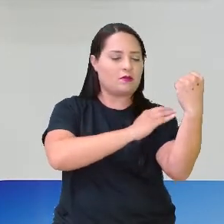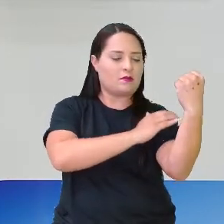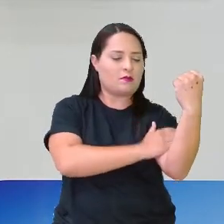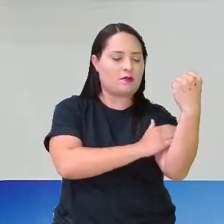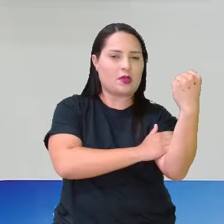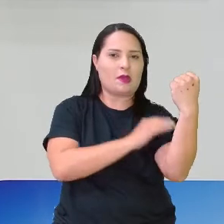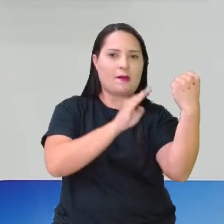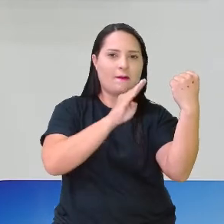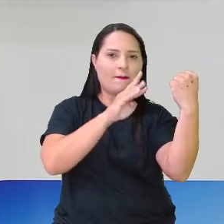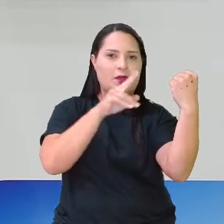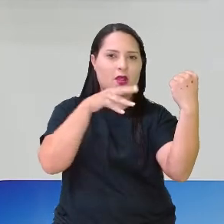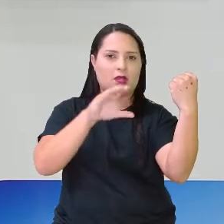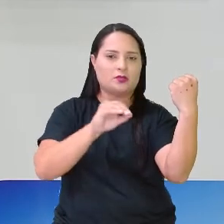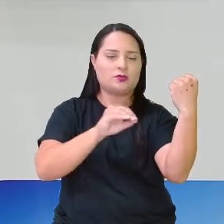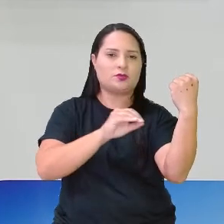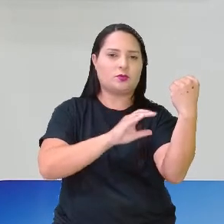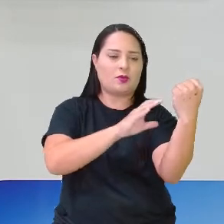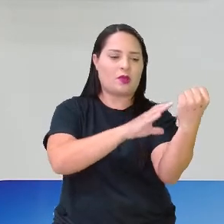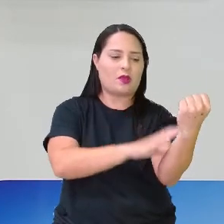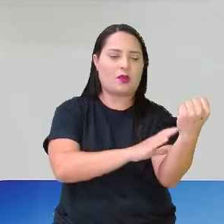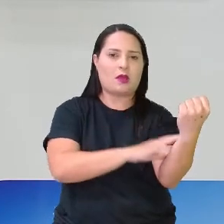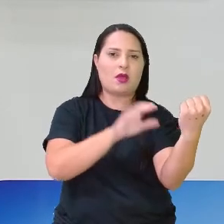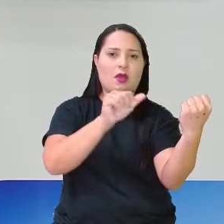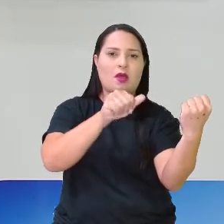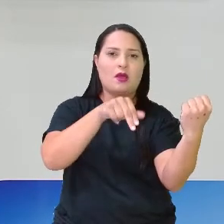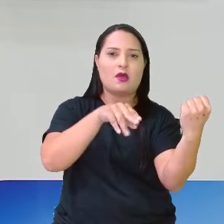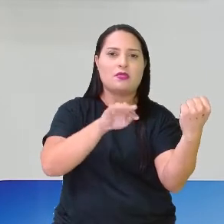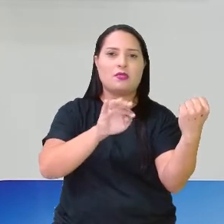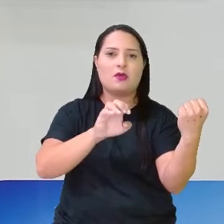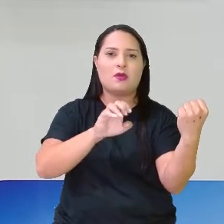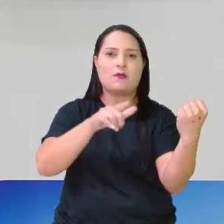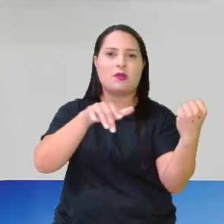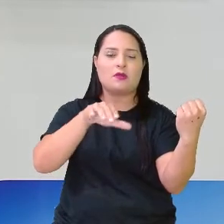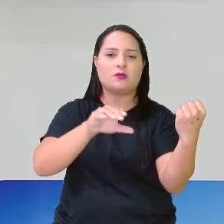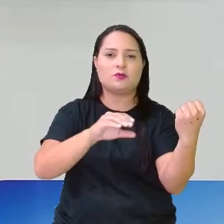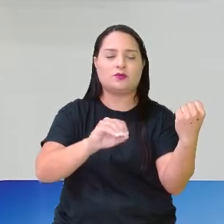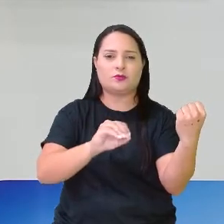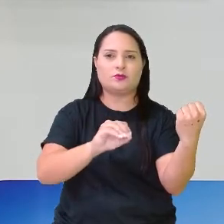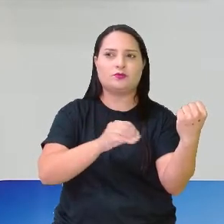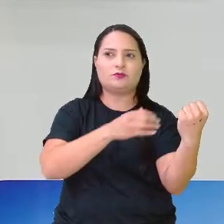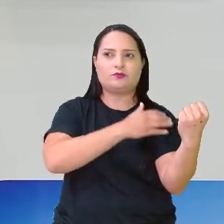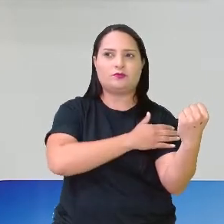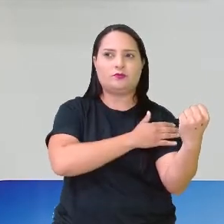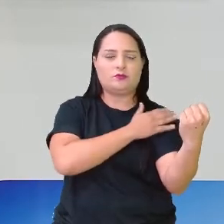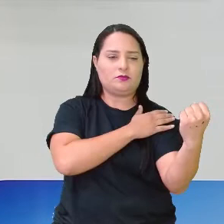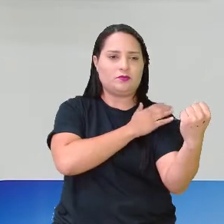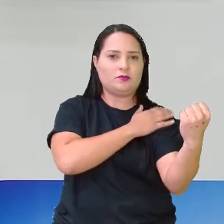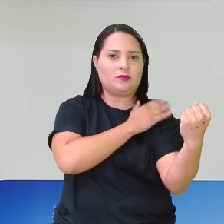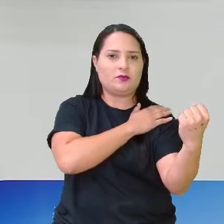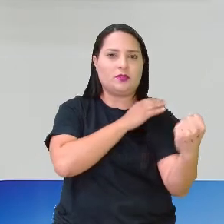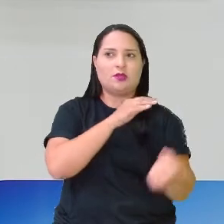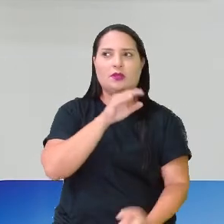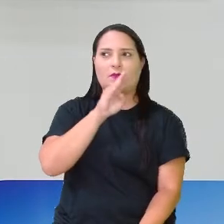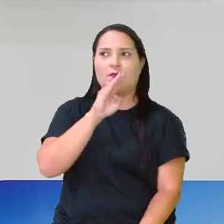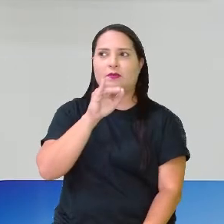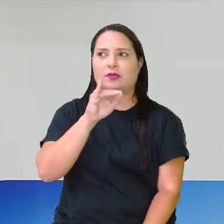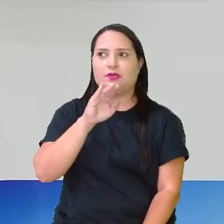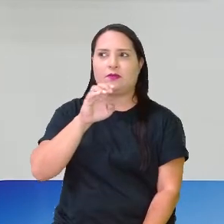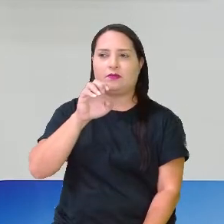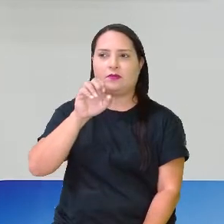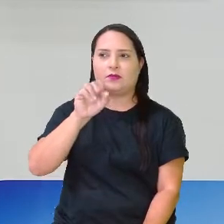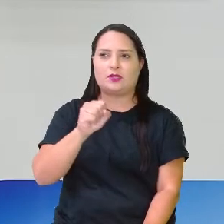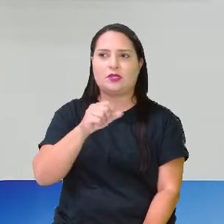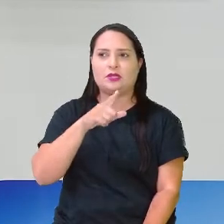braço, antebraço. Então, o nosso braço aqui tem essa parte que é o bíceps, né? E está aí na tela para vocês, que é um